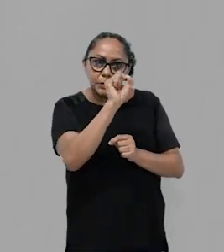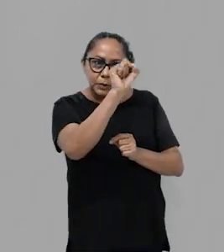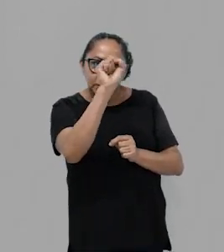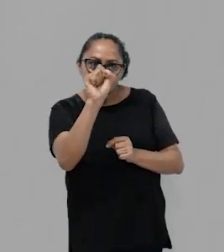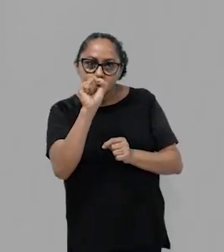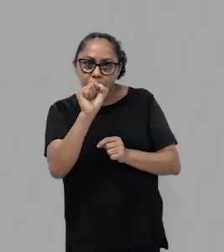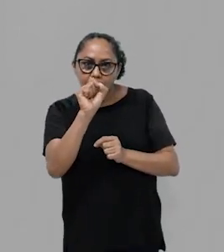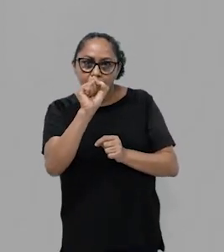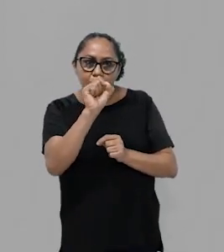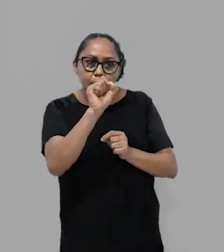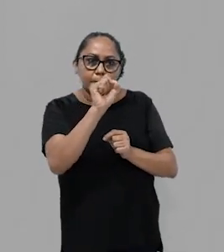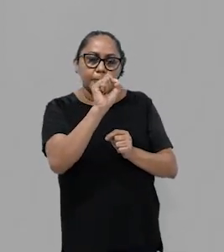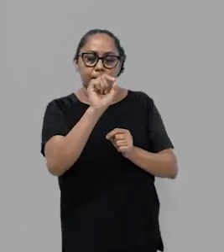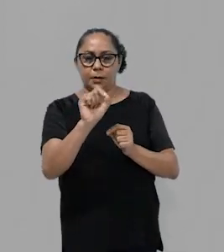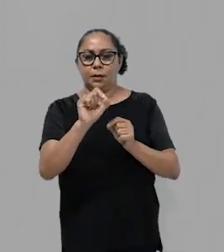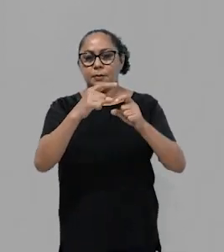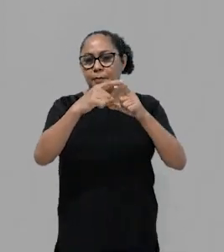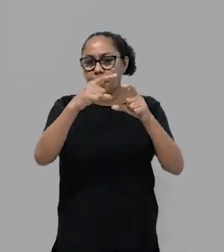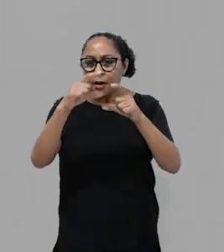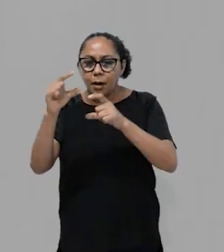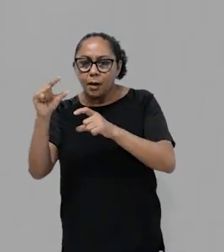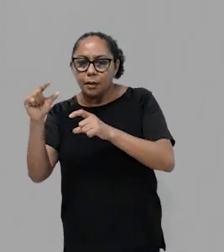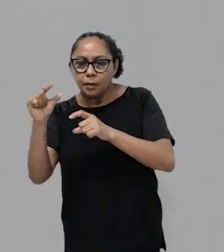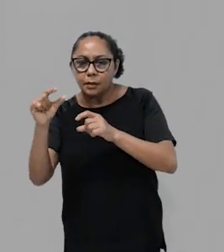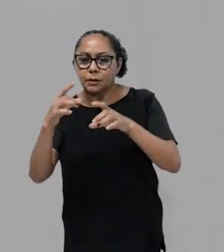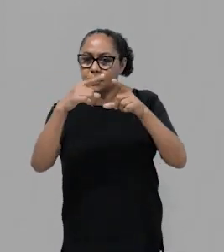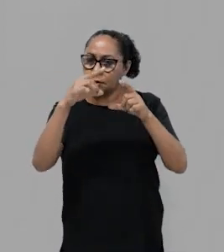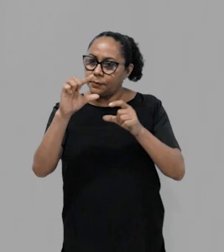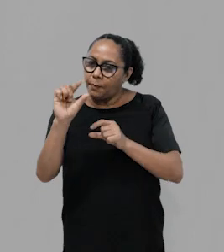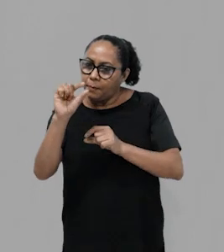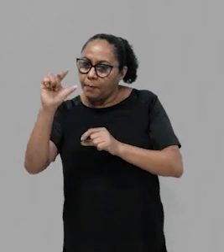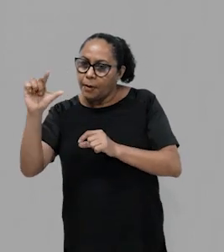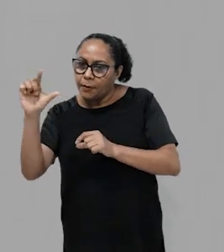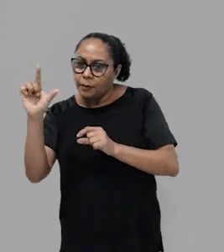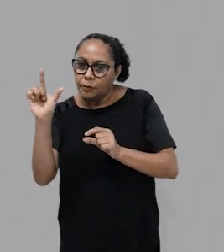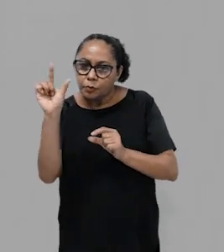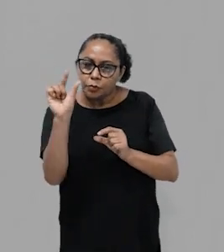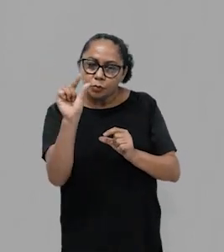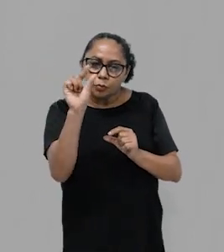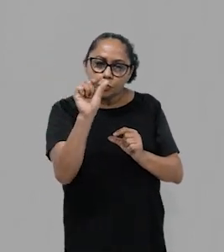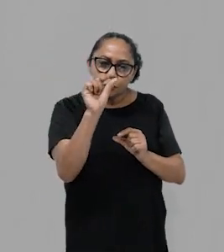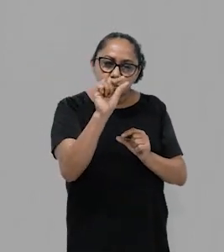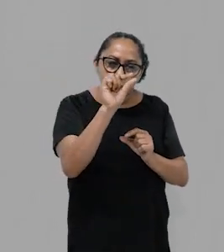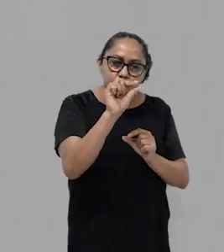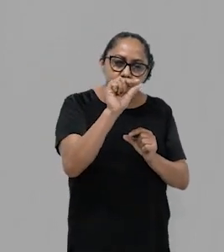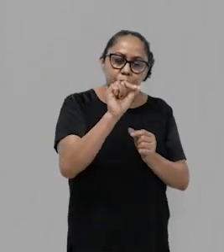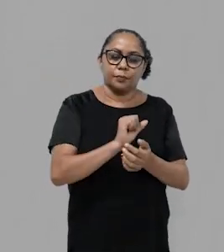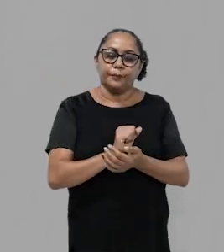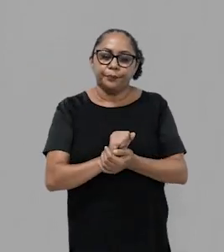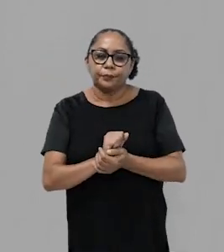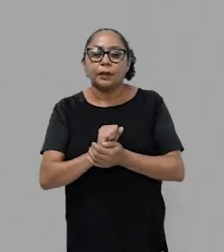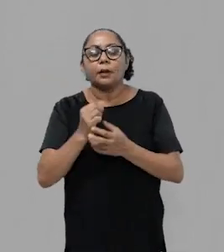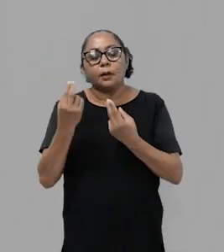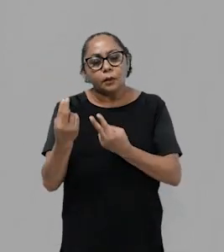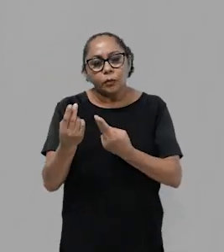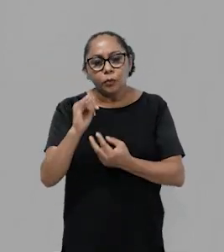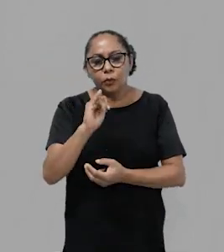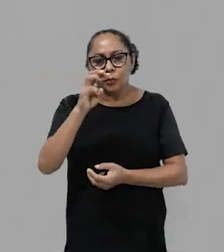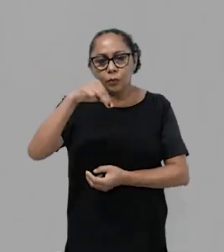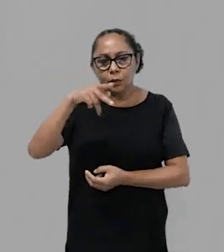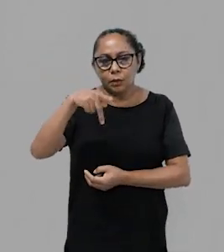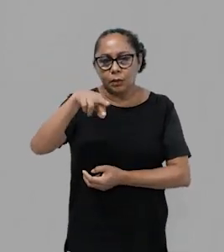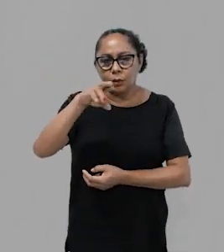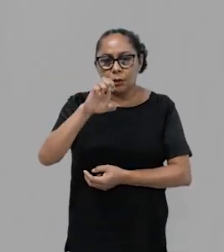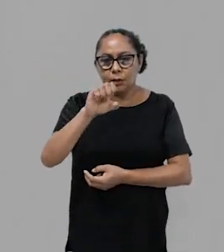com bolas desse tamanho, e ao invés de ser grandes, você vai reduzindo para pequenos pontos. É a mesma coisa do impressionismo, só